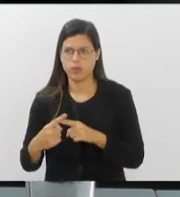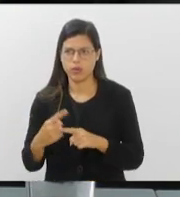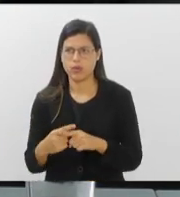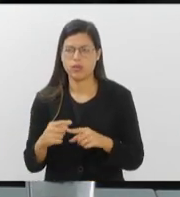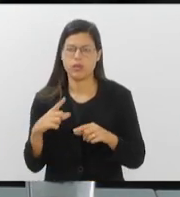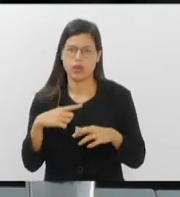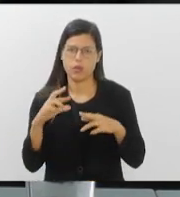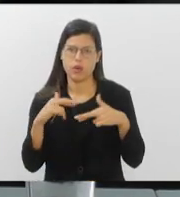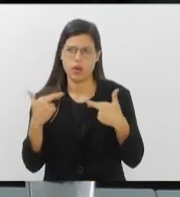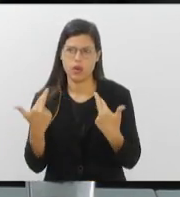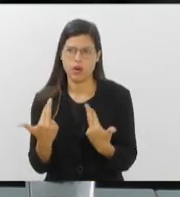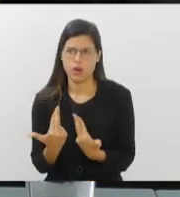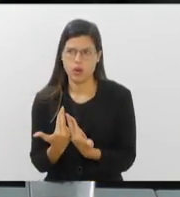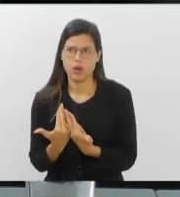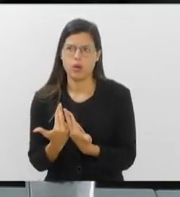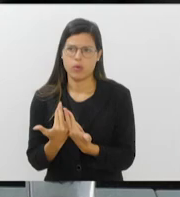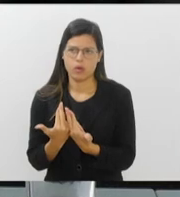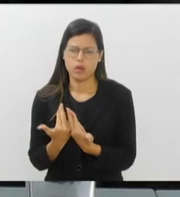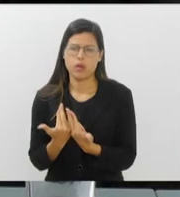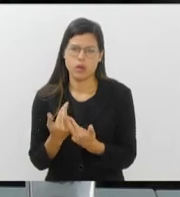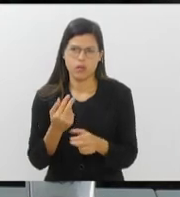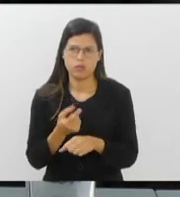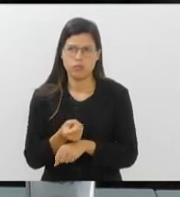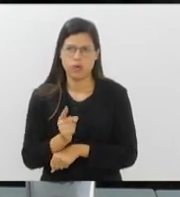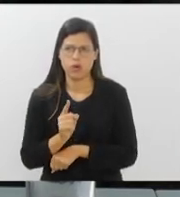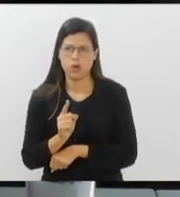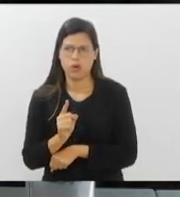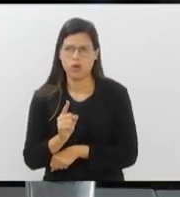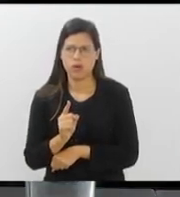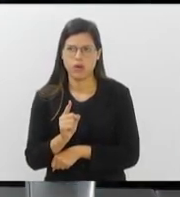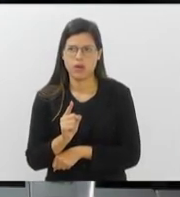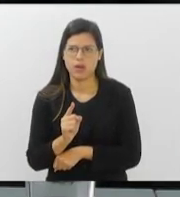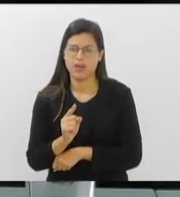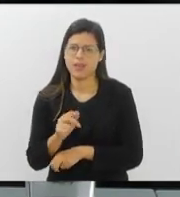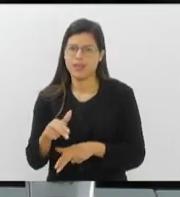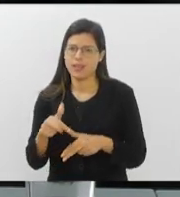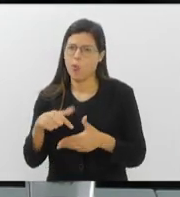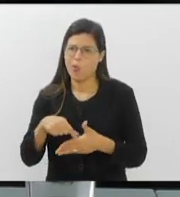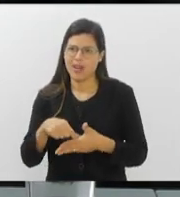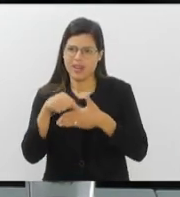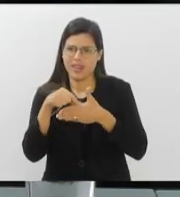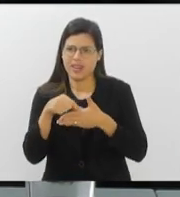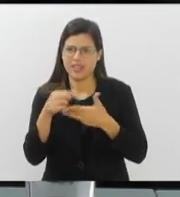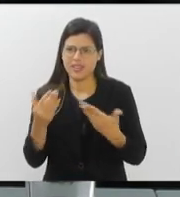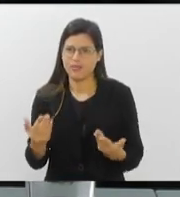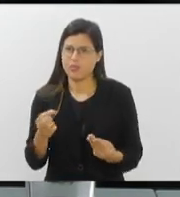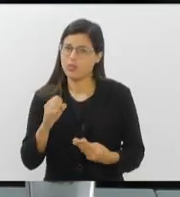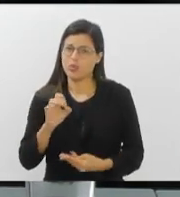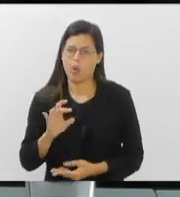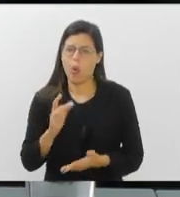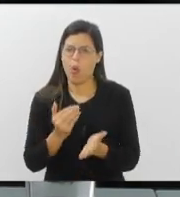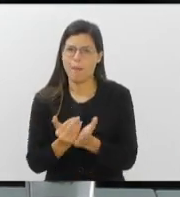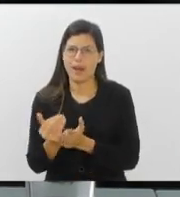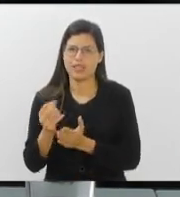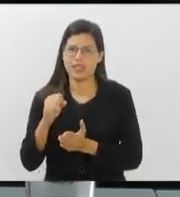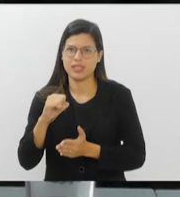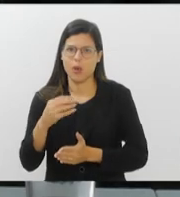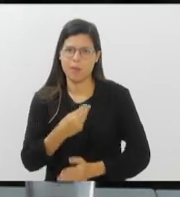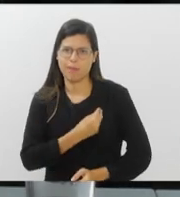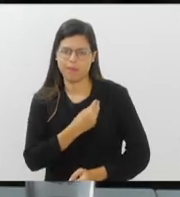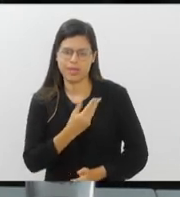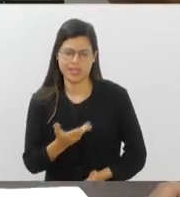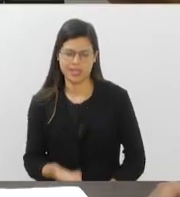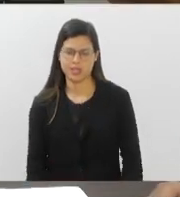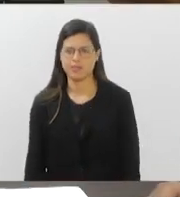horas. Perfeito. E como, por descuido, eu sou o líder, ela não começa sem eu estar presente. Muito obrigado, presidente.